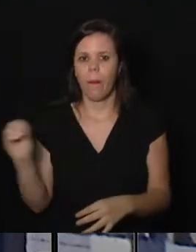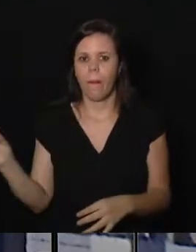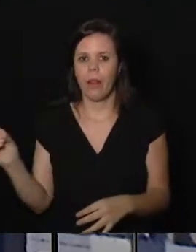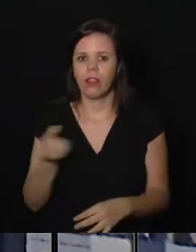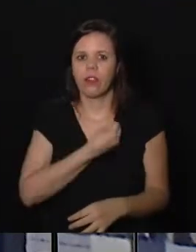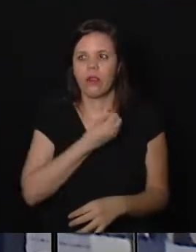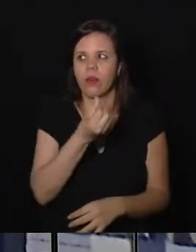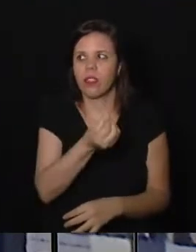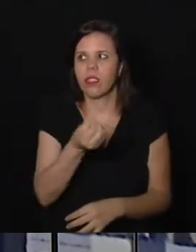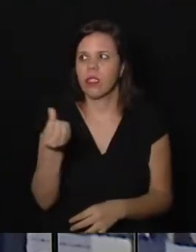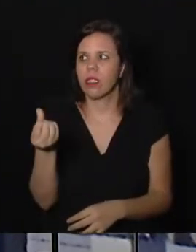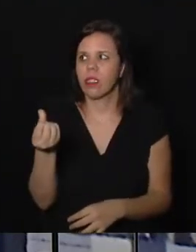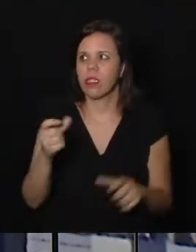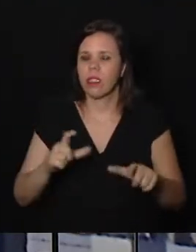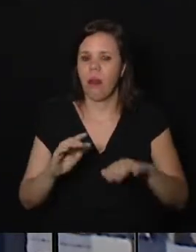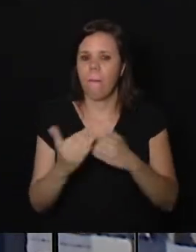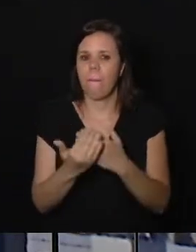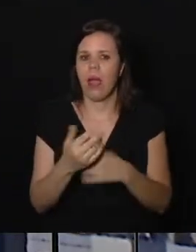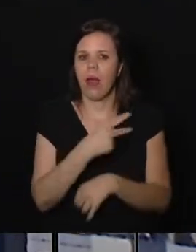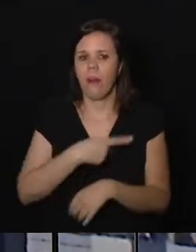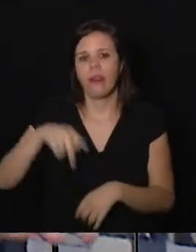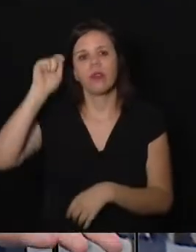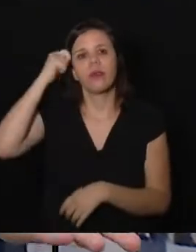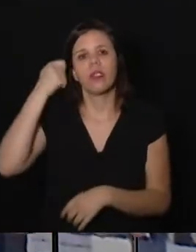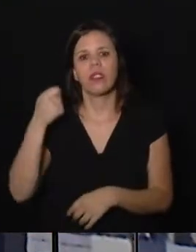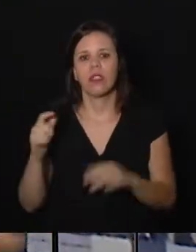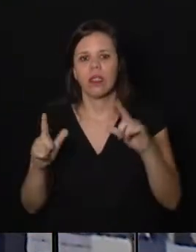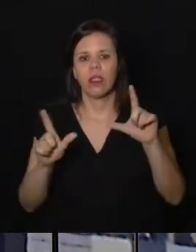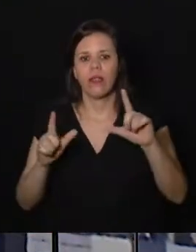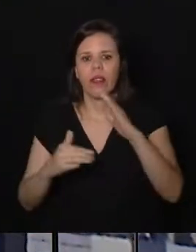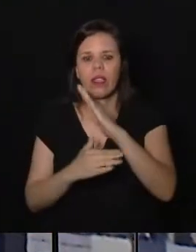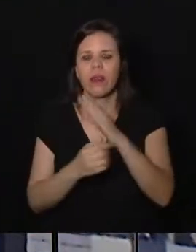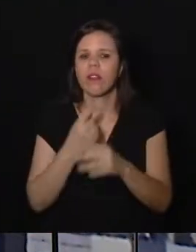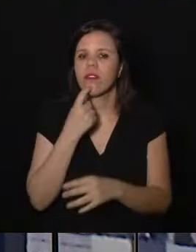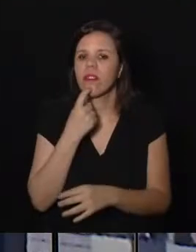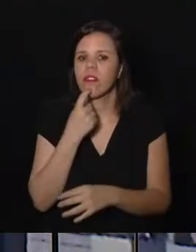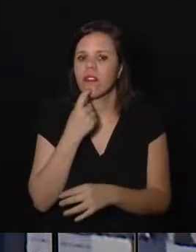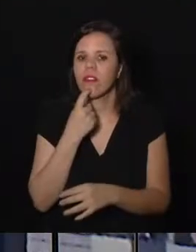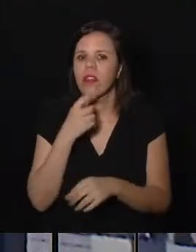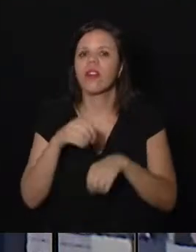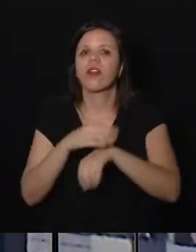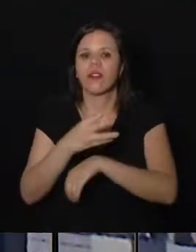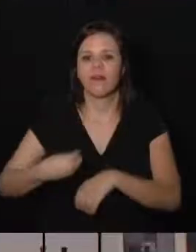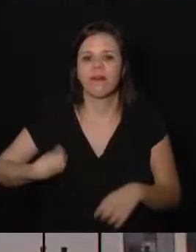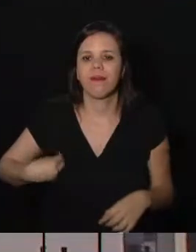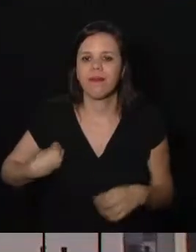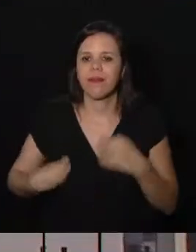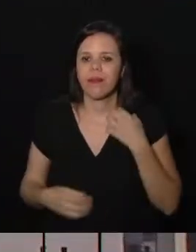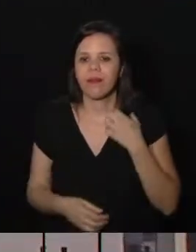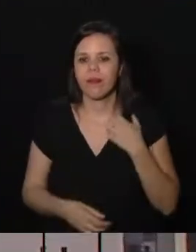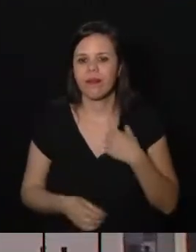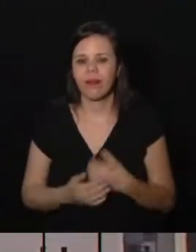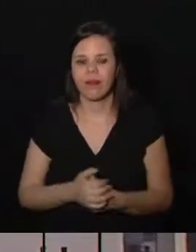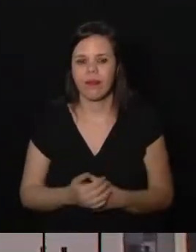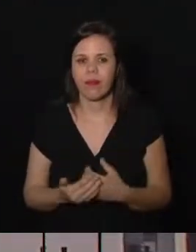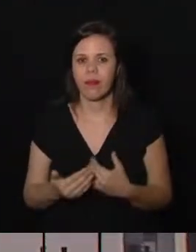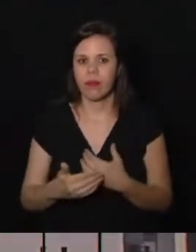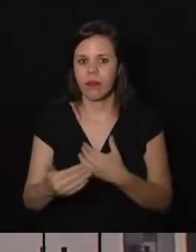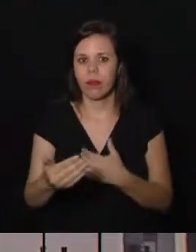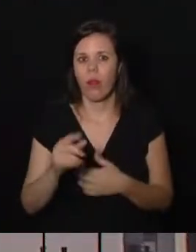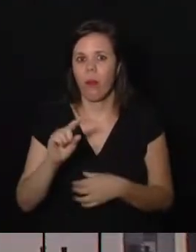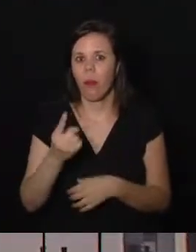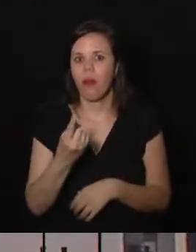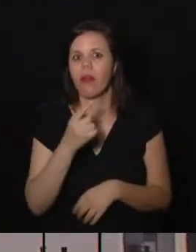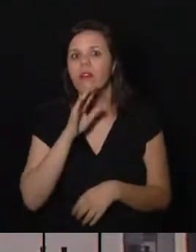número 66, no bairro Ponte Preta. A TV Câmara Campinas, claro, transmite ao vivo. Daqui a pouco, à 1 hora